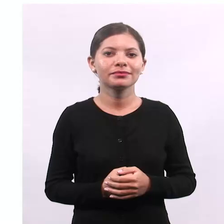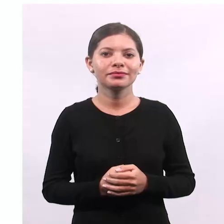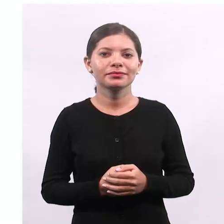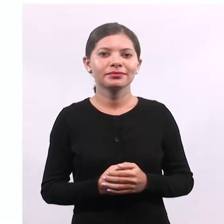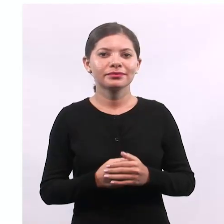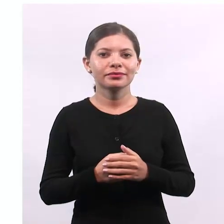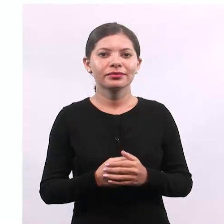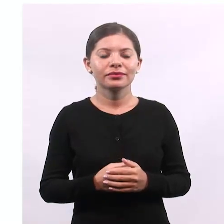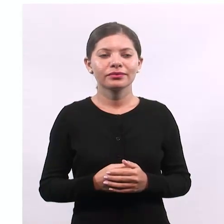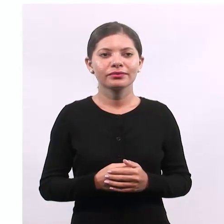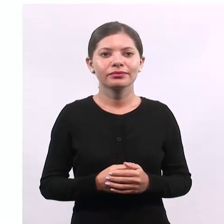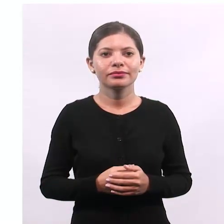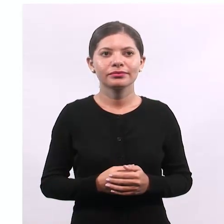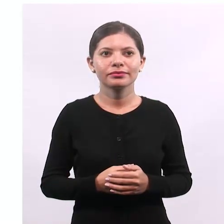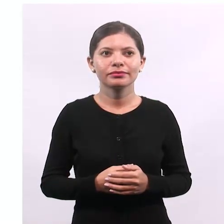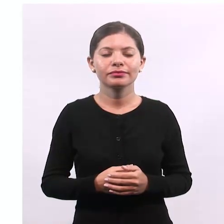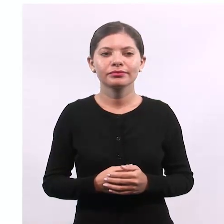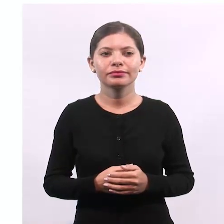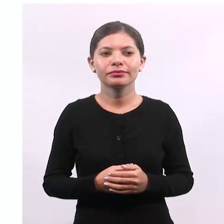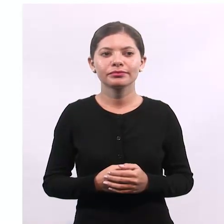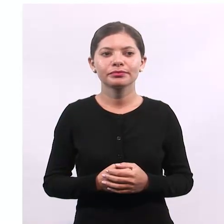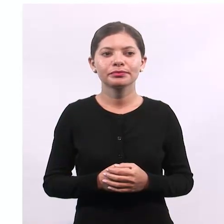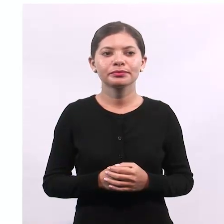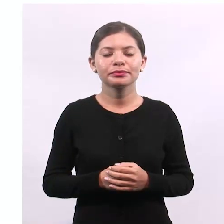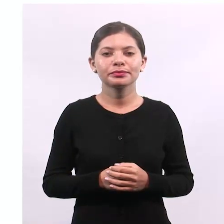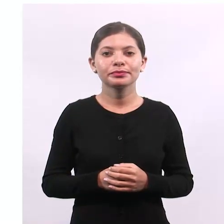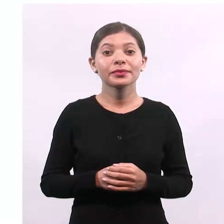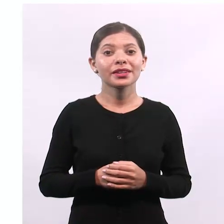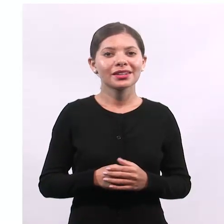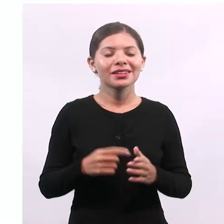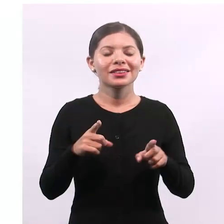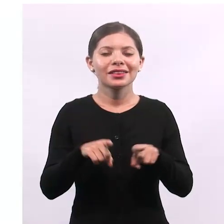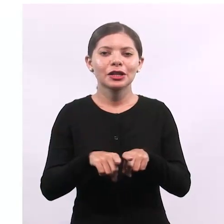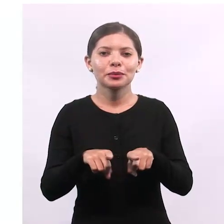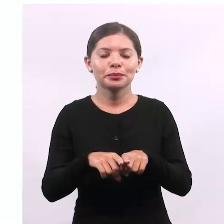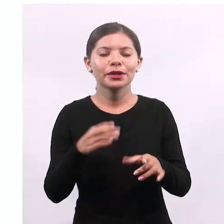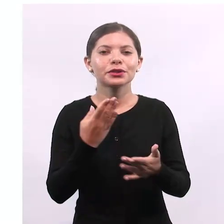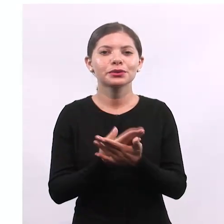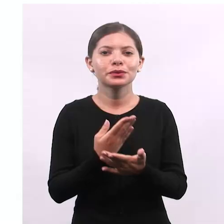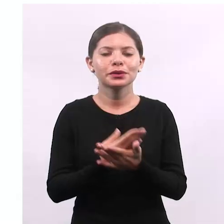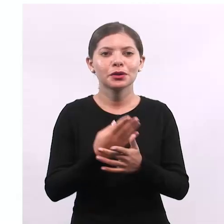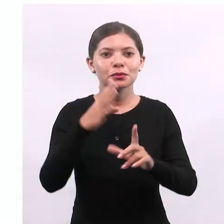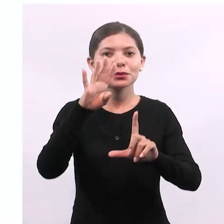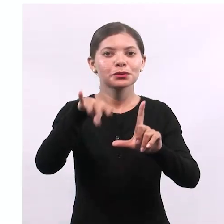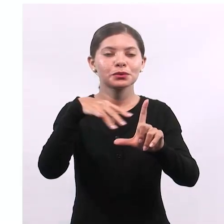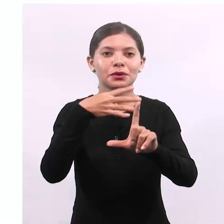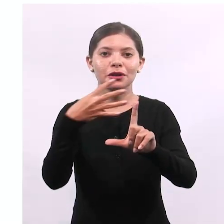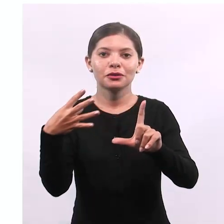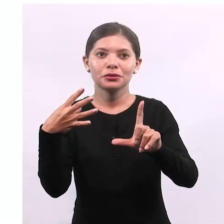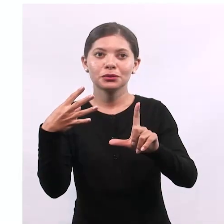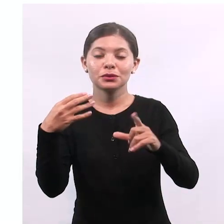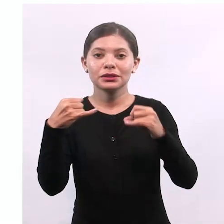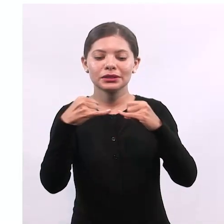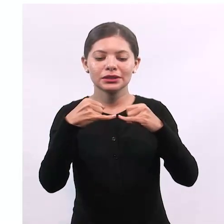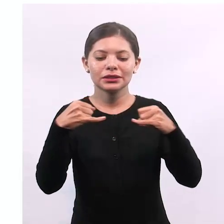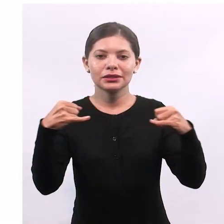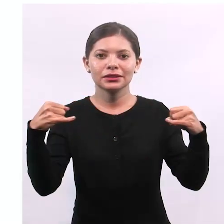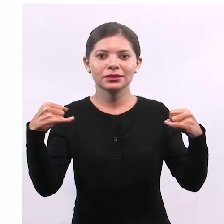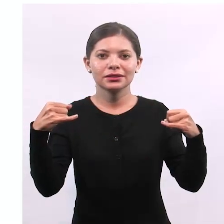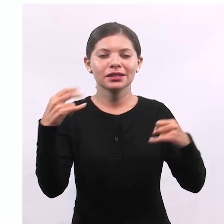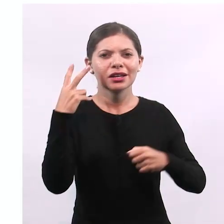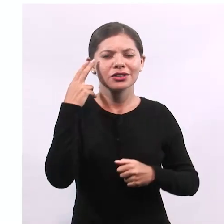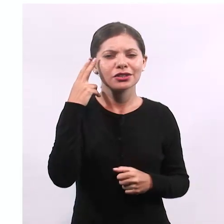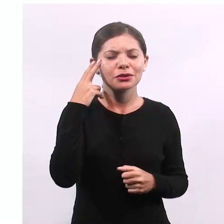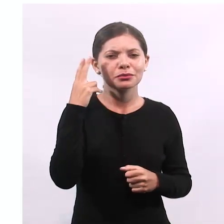gráfico vemos também outro formato de gráfico que é o gráfico de linhas que geralmente a gente usa para